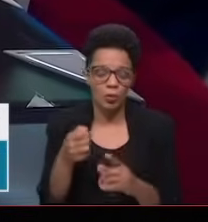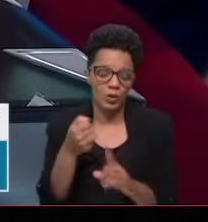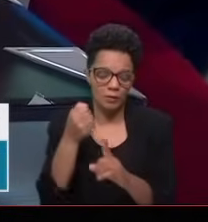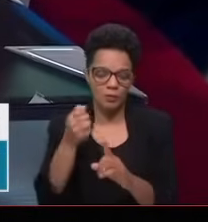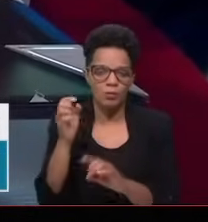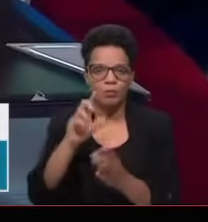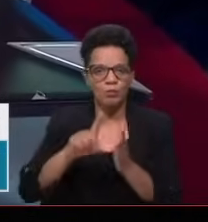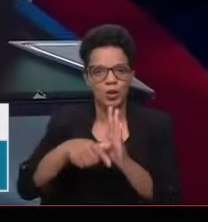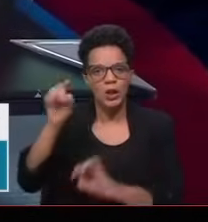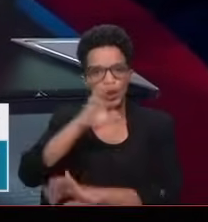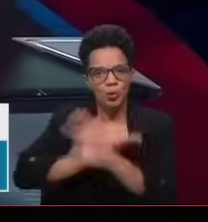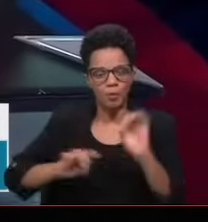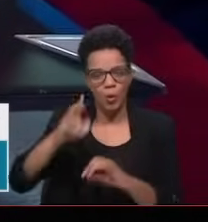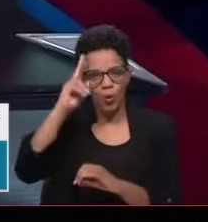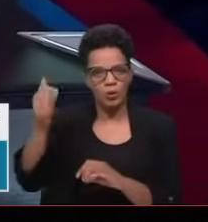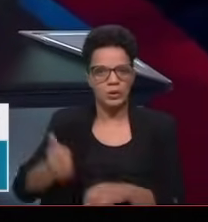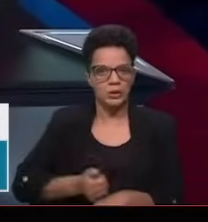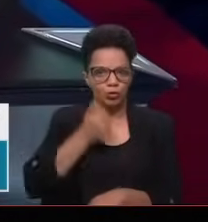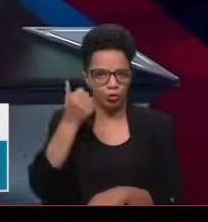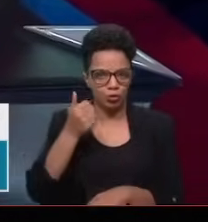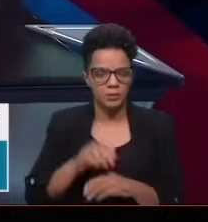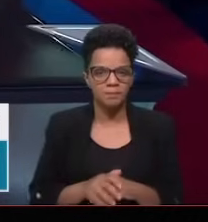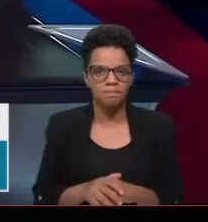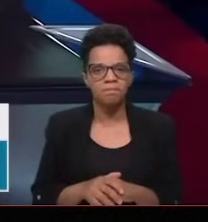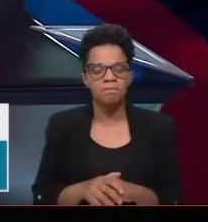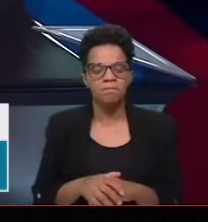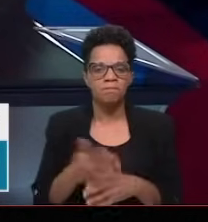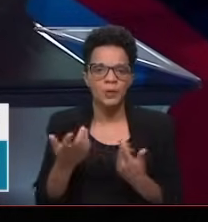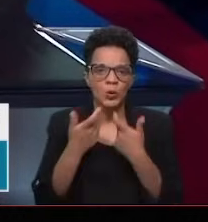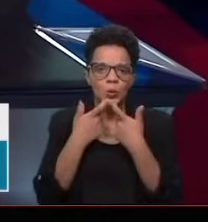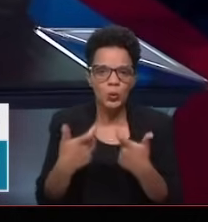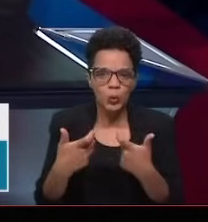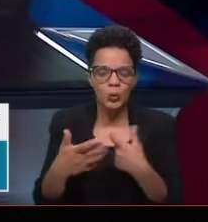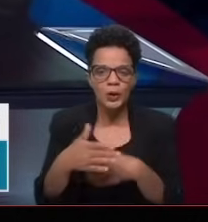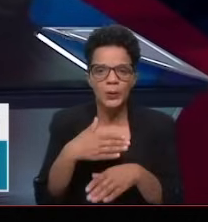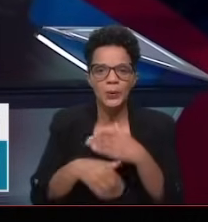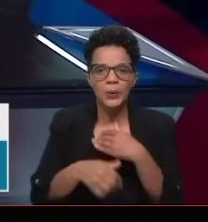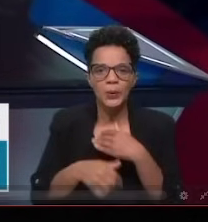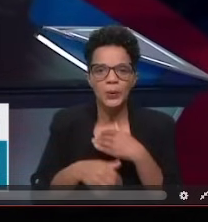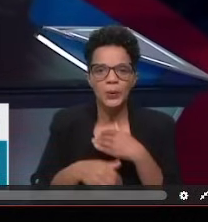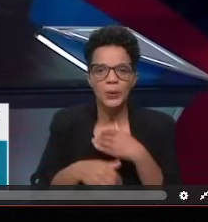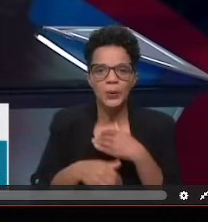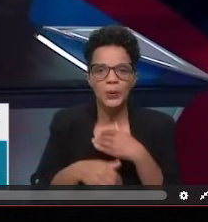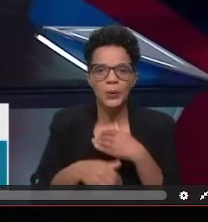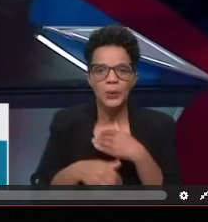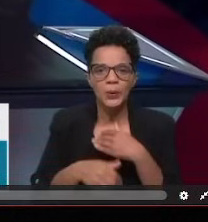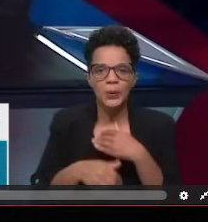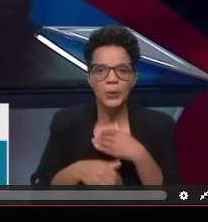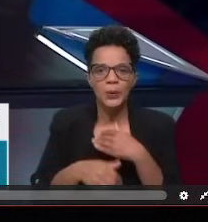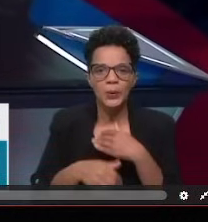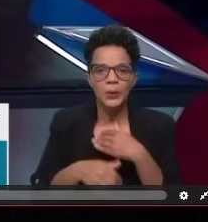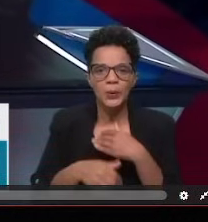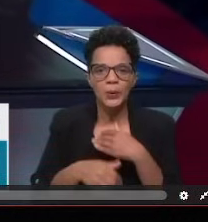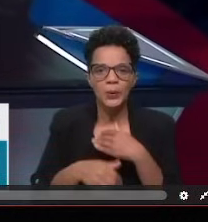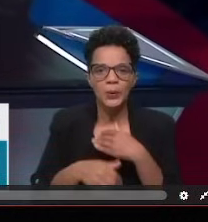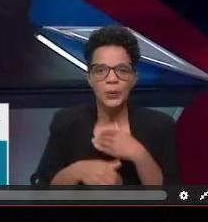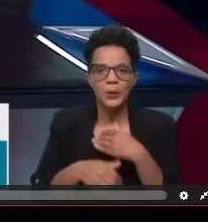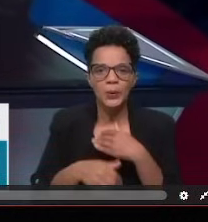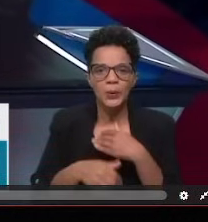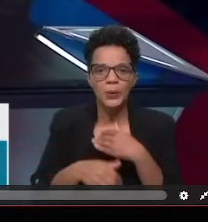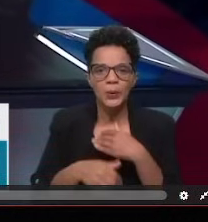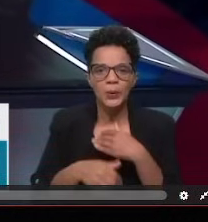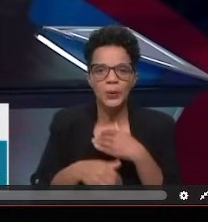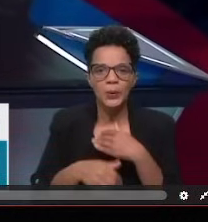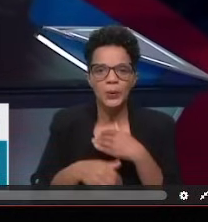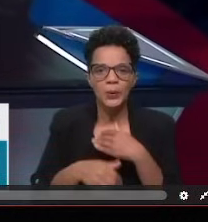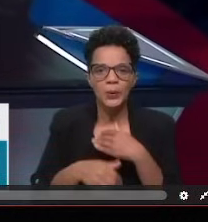europeu de uma vitória da Rússia deve fazer-se tudo e o que é que significa tudo pois só se forem sem sites pronto É o que eu estou a dizer só se forem